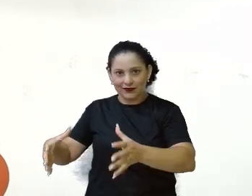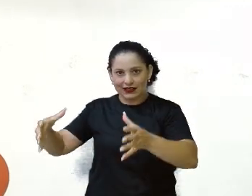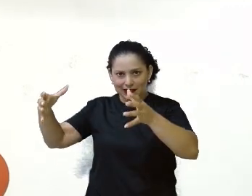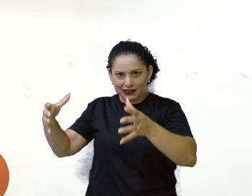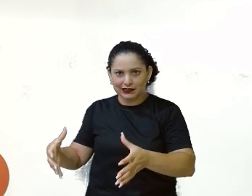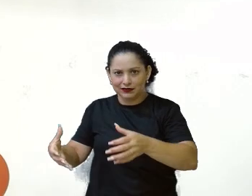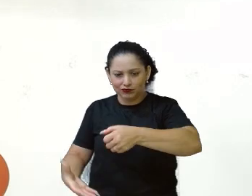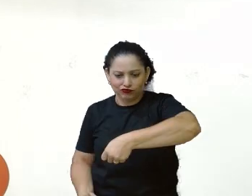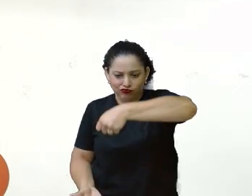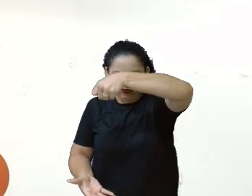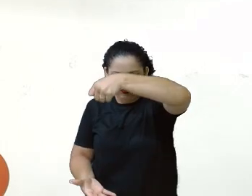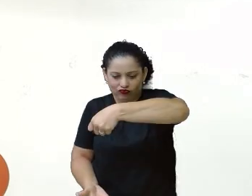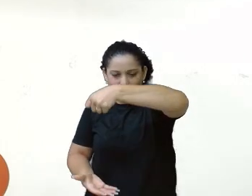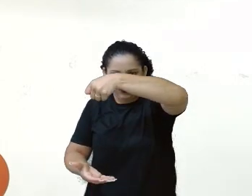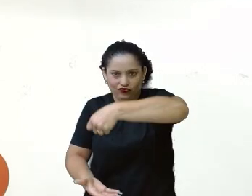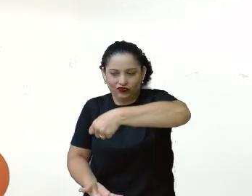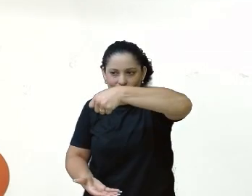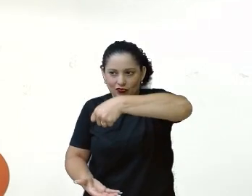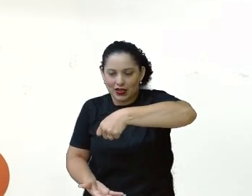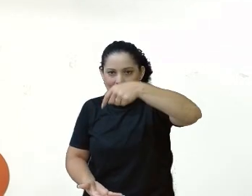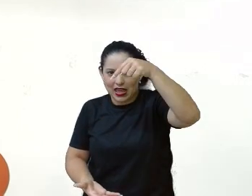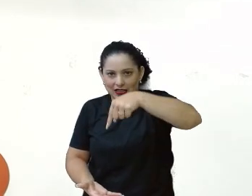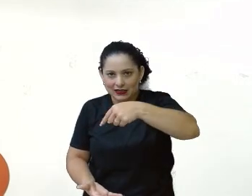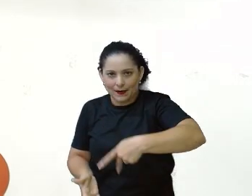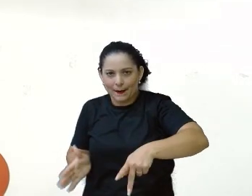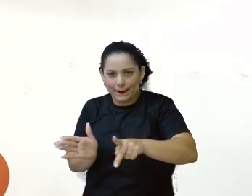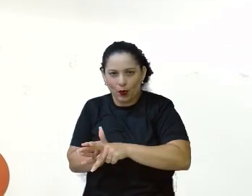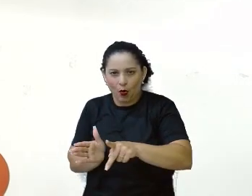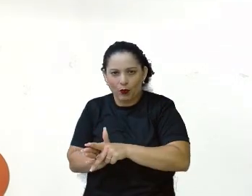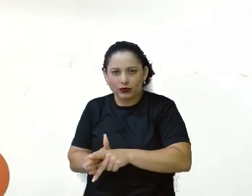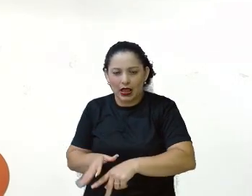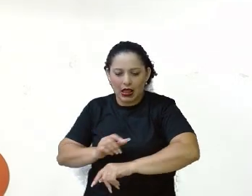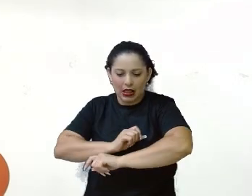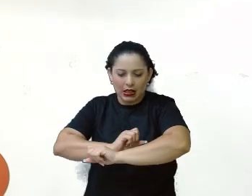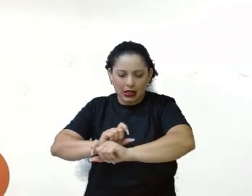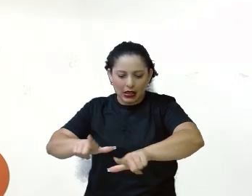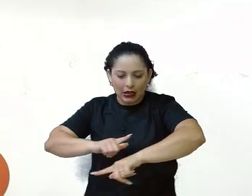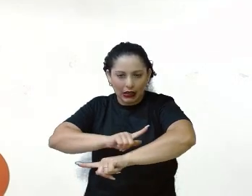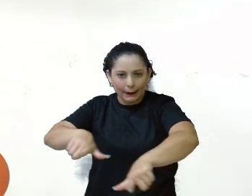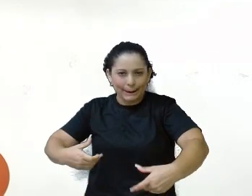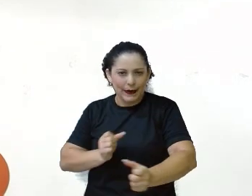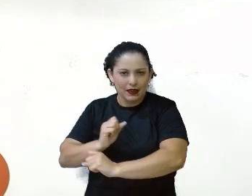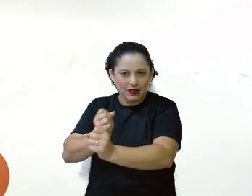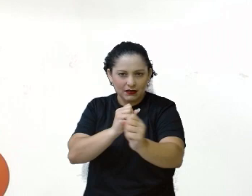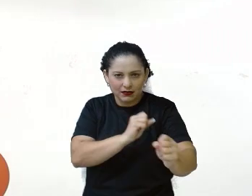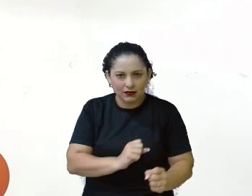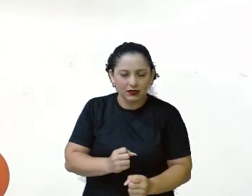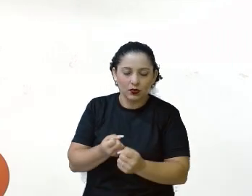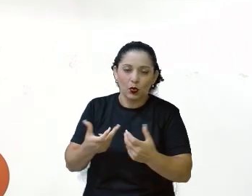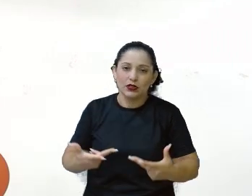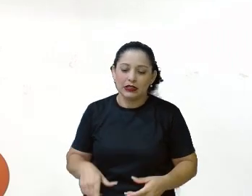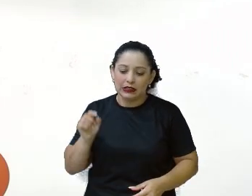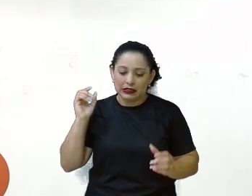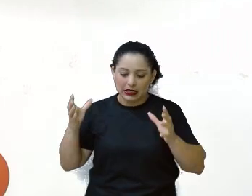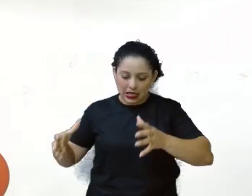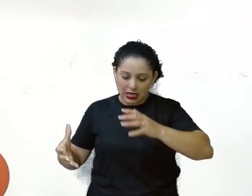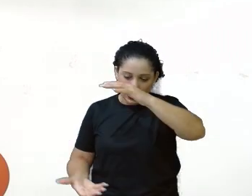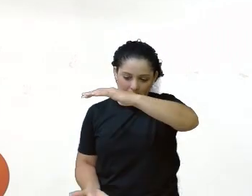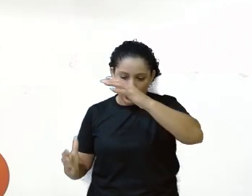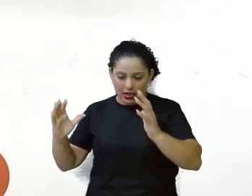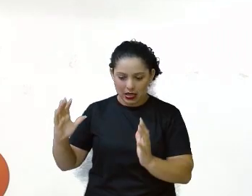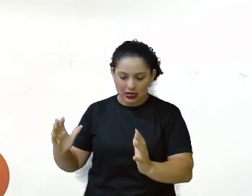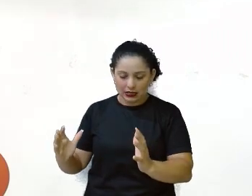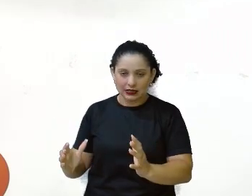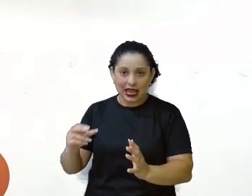Um recipiente. Normalmente isso daqui é para produto de limpeza. A capacidade é de 5 litros. 5 litros. É como se